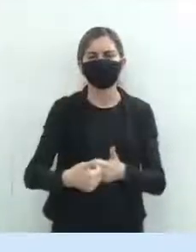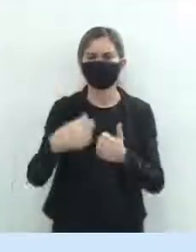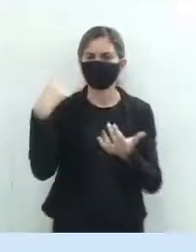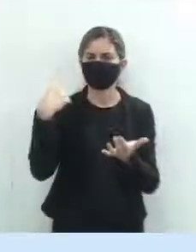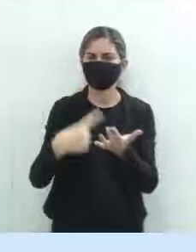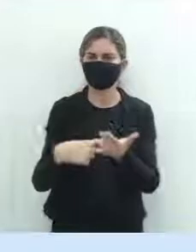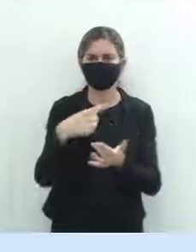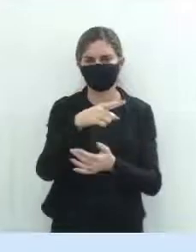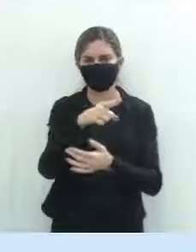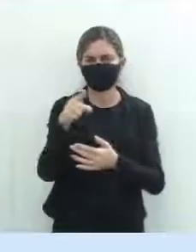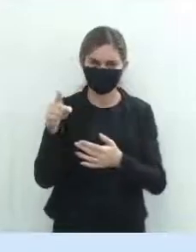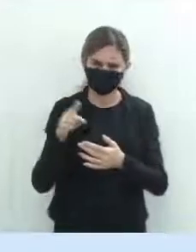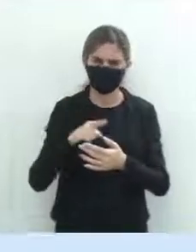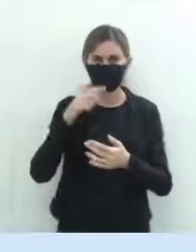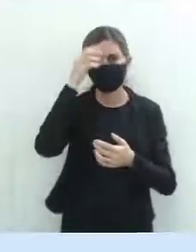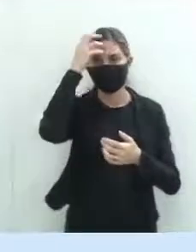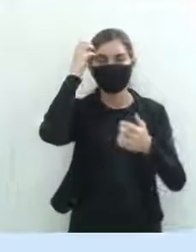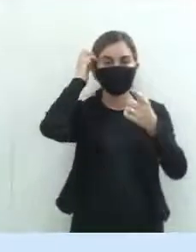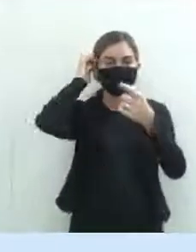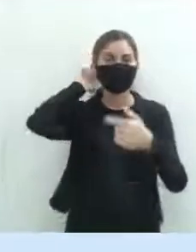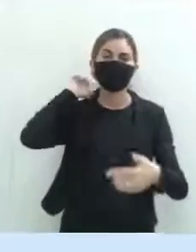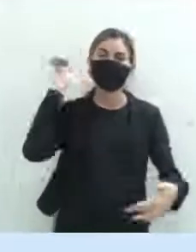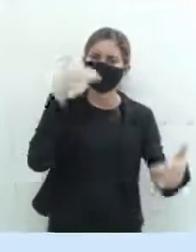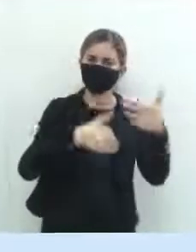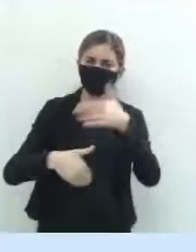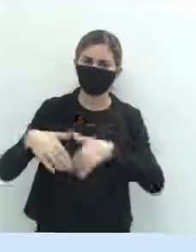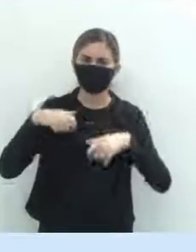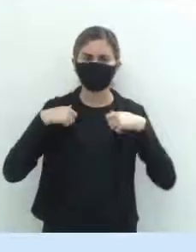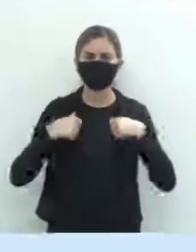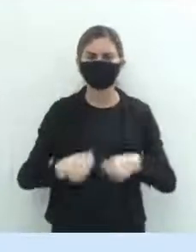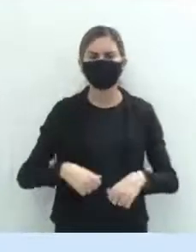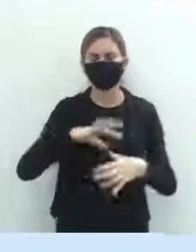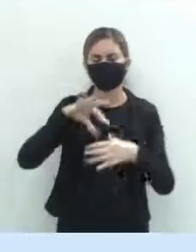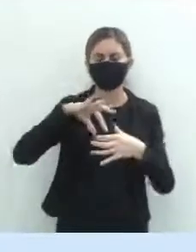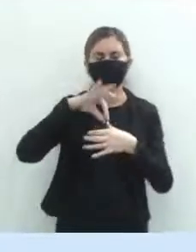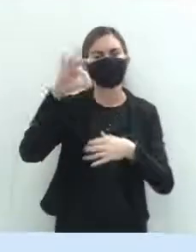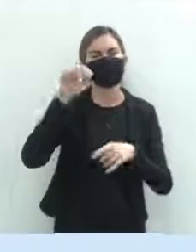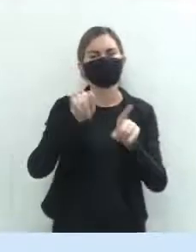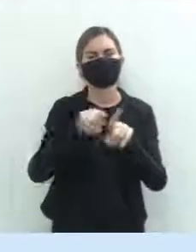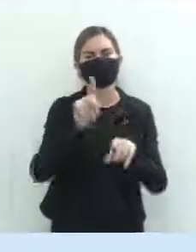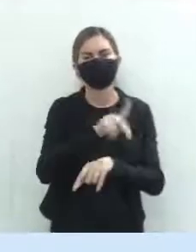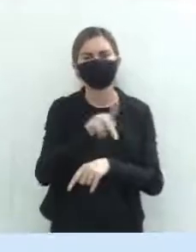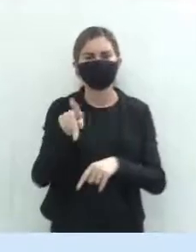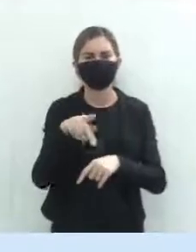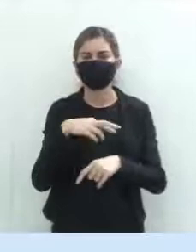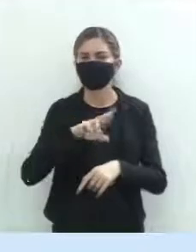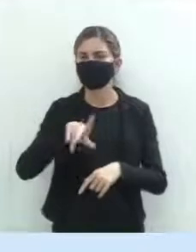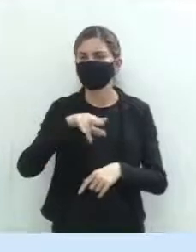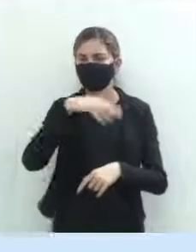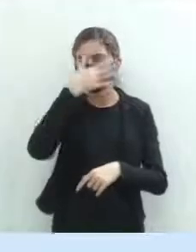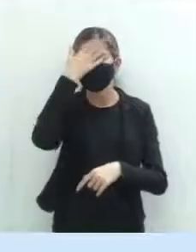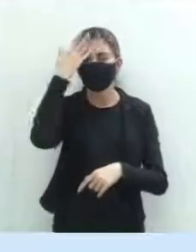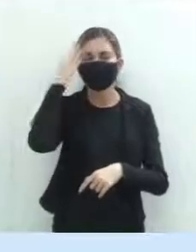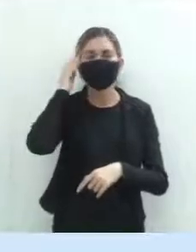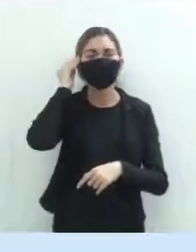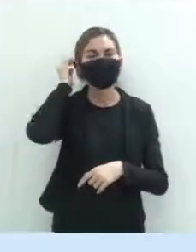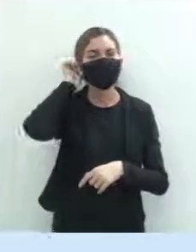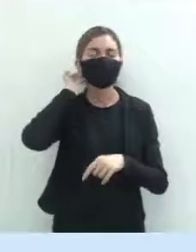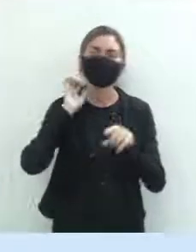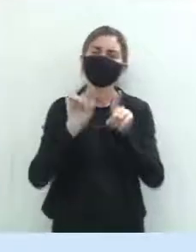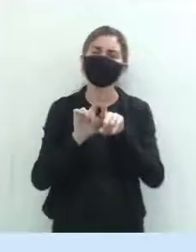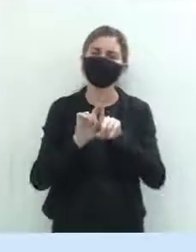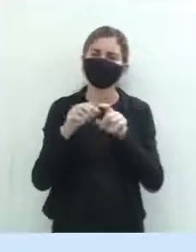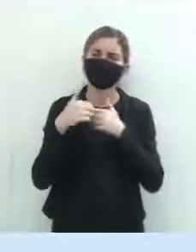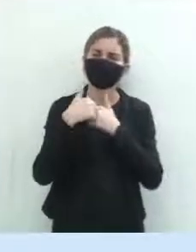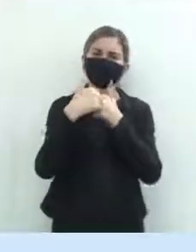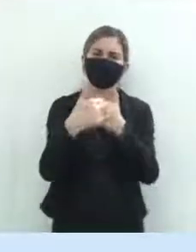marcar lá para você participar do sorteio da camisa, marcar também os professores. E não esqueçam também de seguir-nos